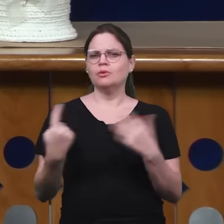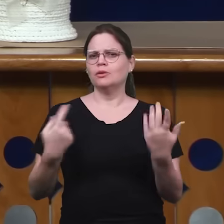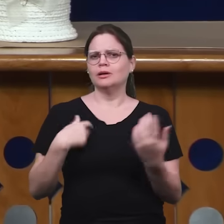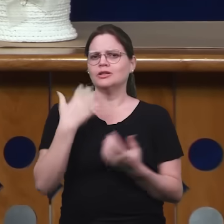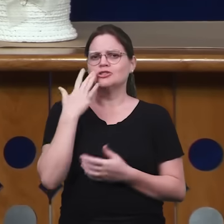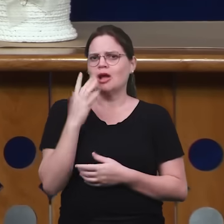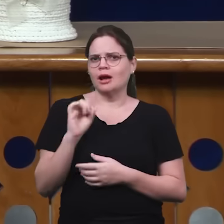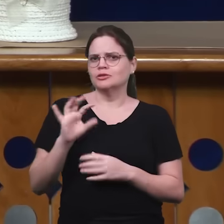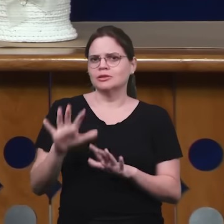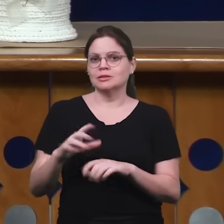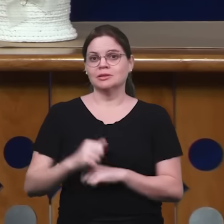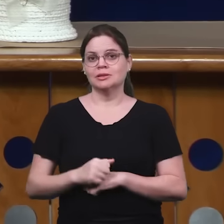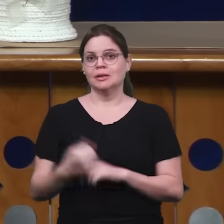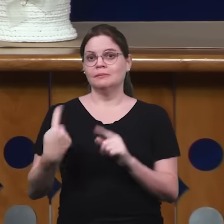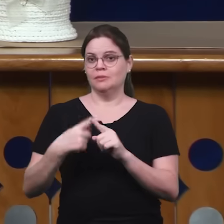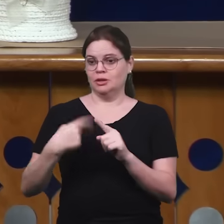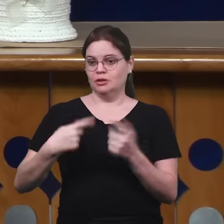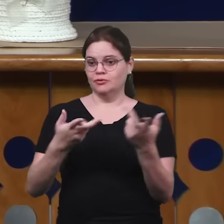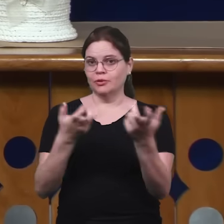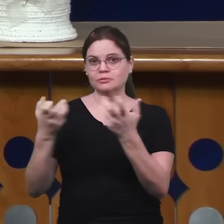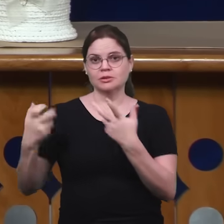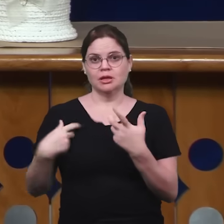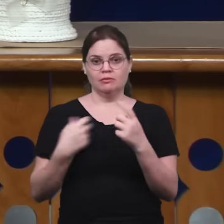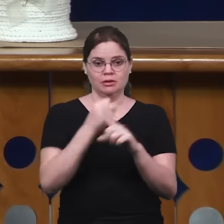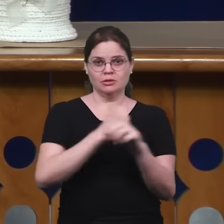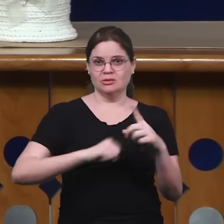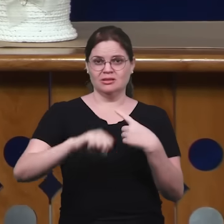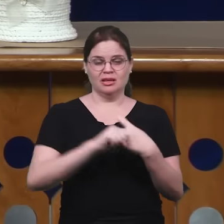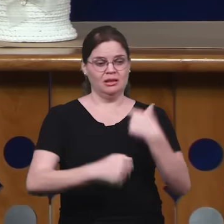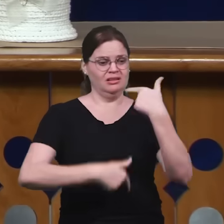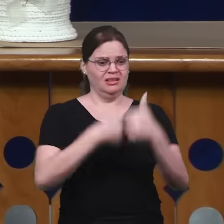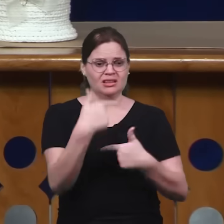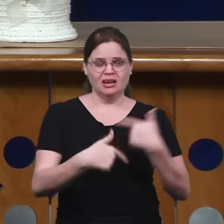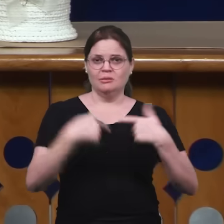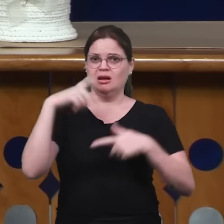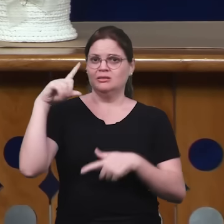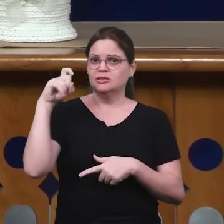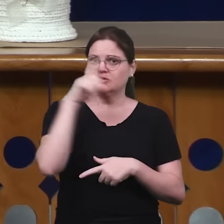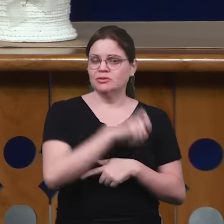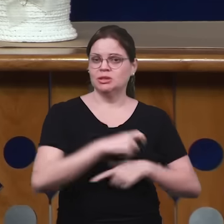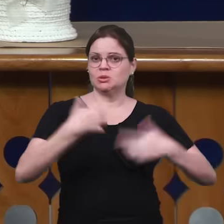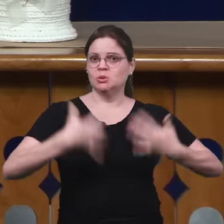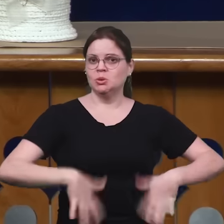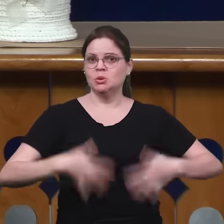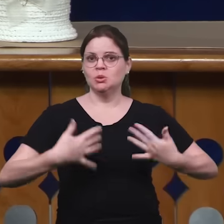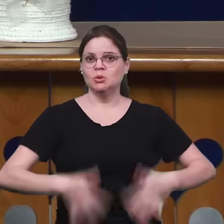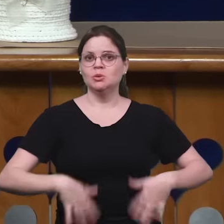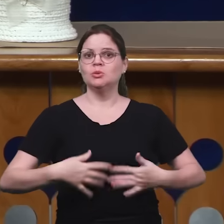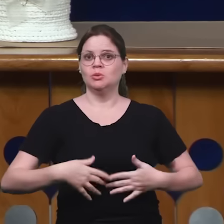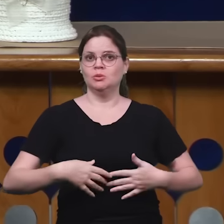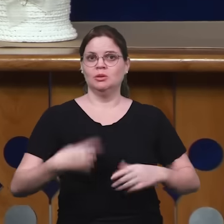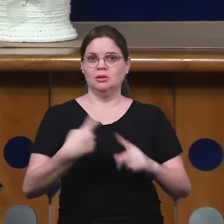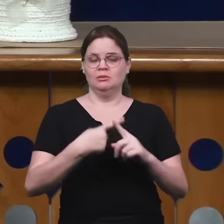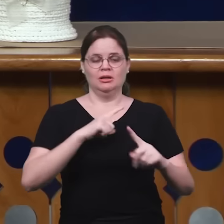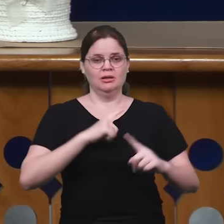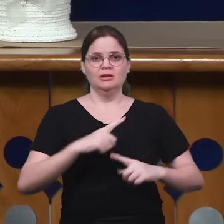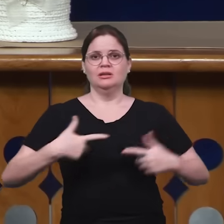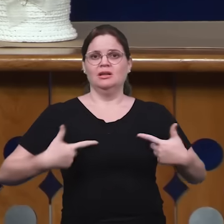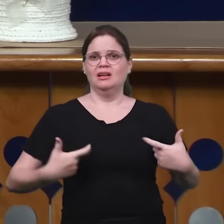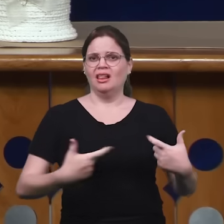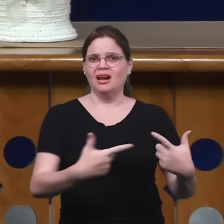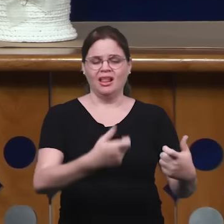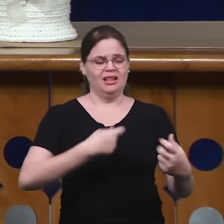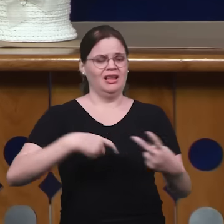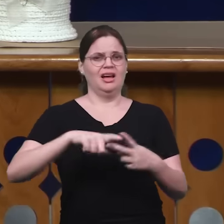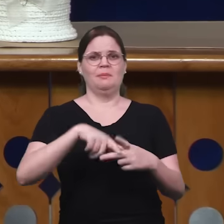nós vivemos dias trabalhosos, nós vivemos dias difíceis, né? Onde os conflitos nos